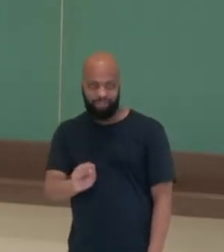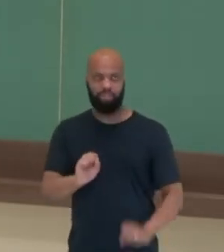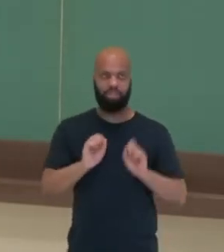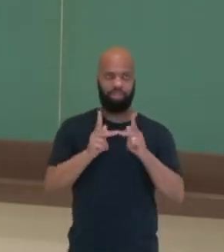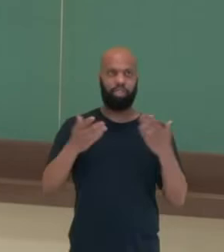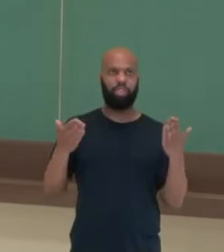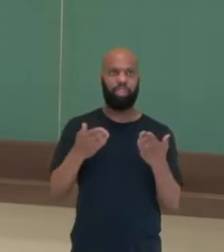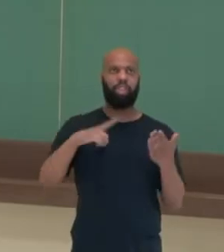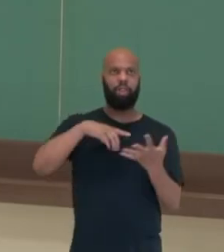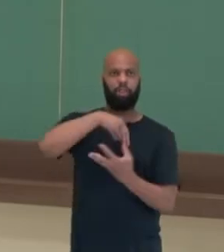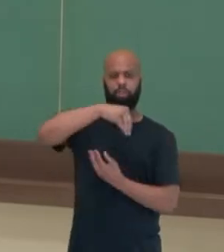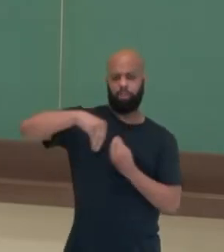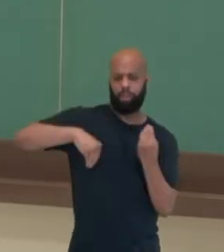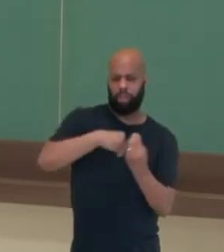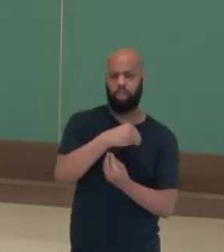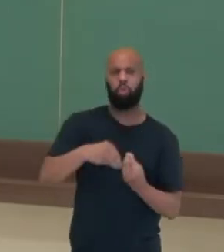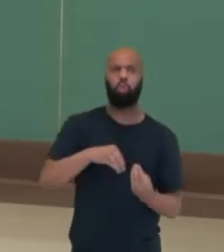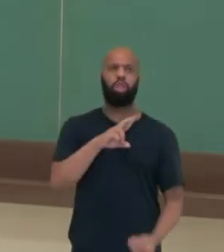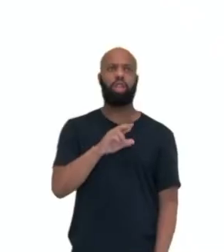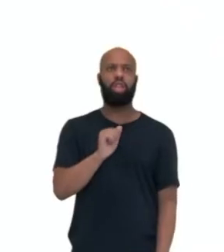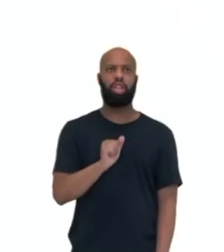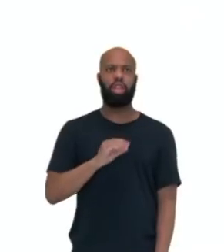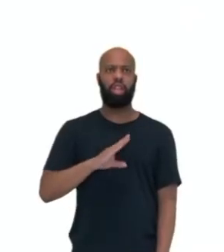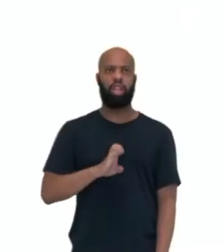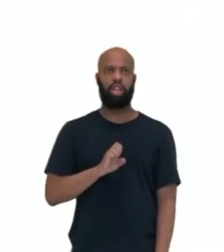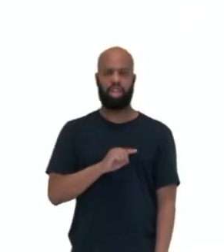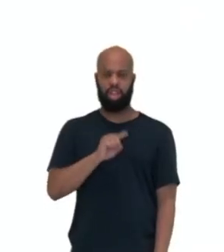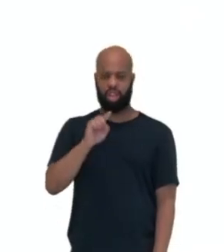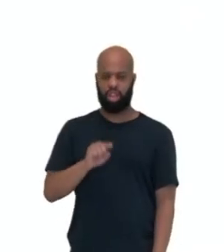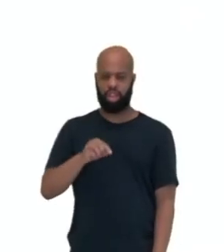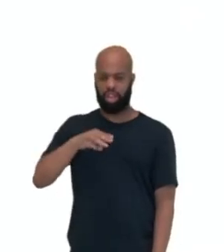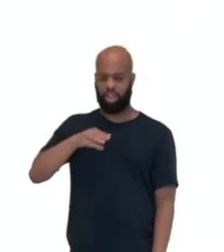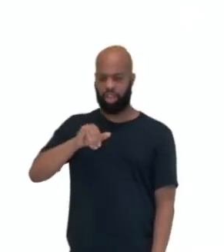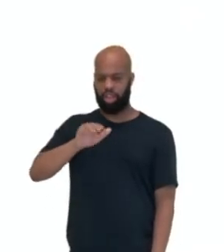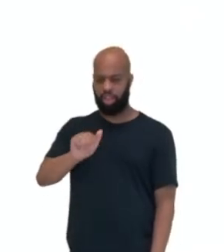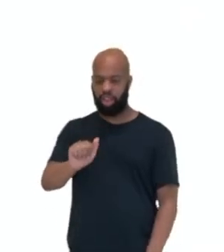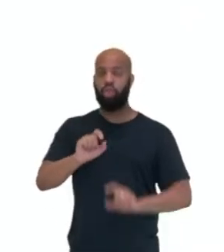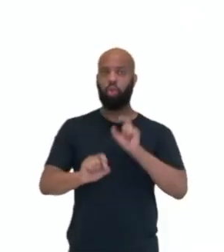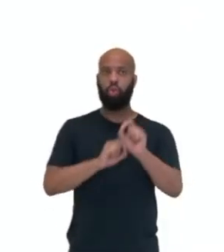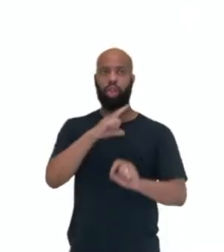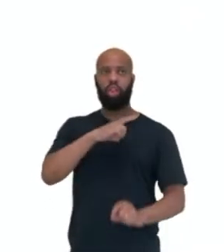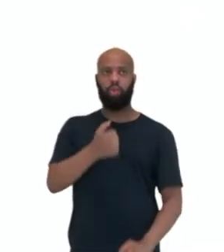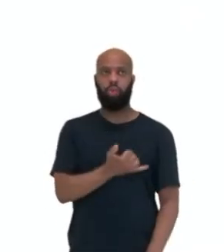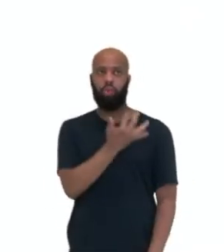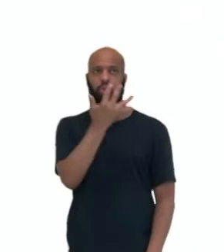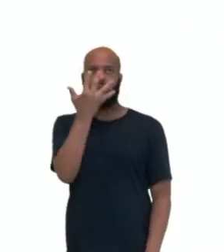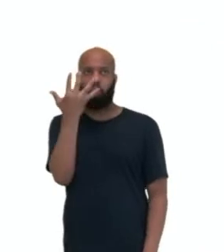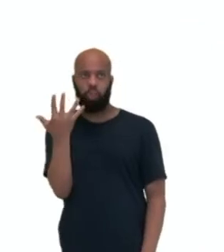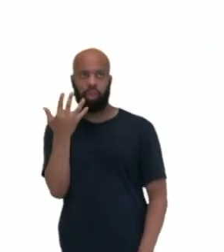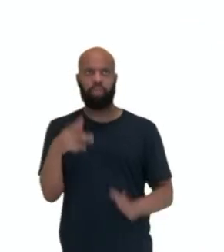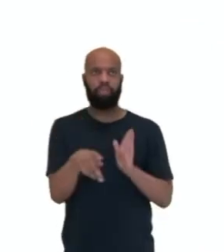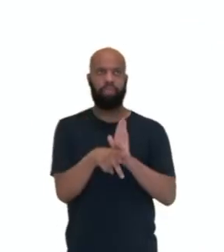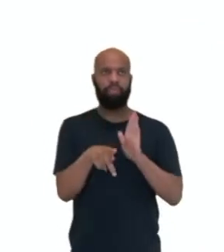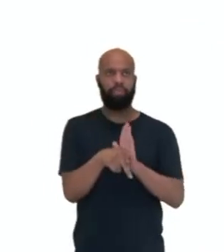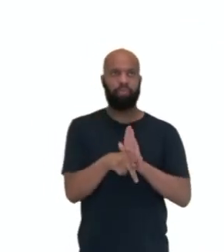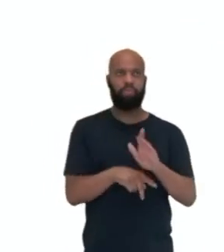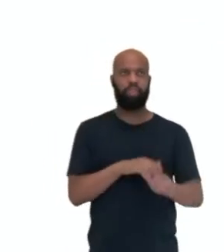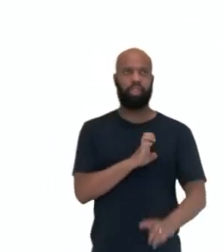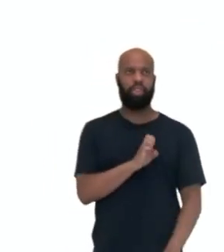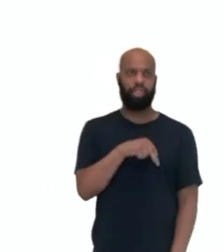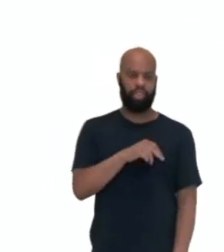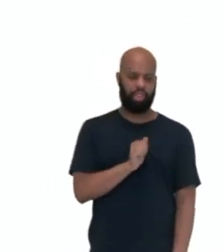mistura racêmica, professor? Bom, a mistura racêmica é quando nós temos quantidades equimolares de